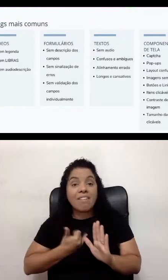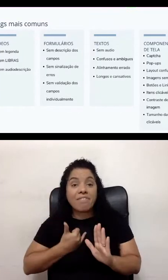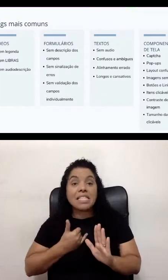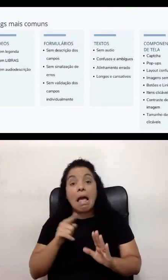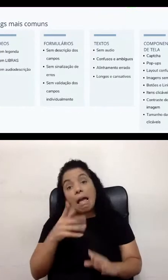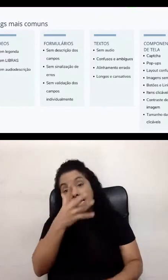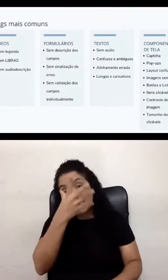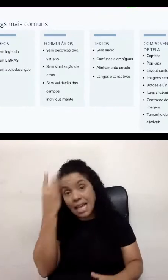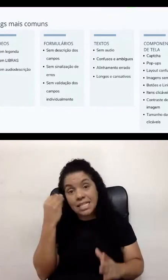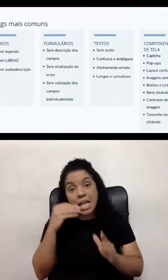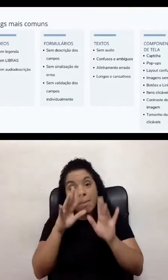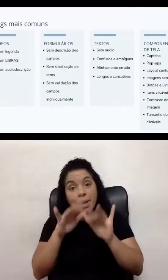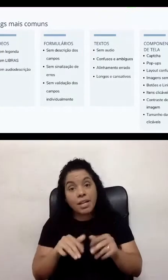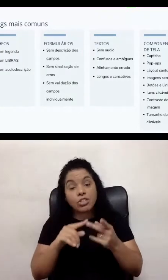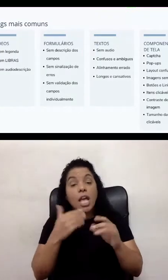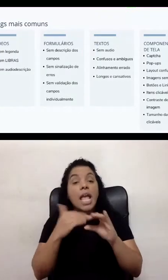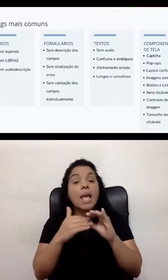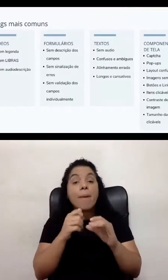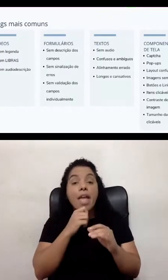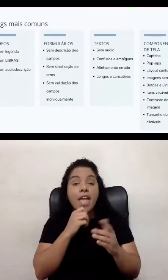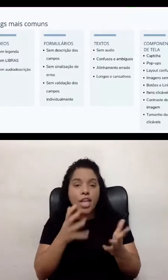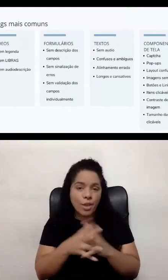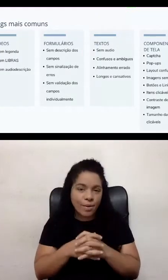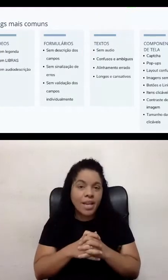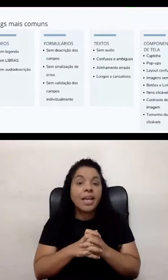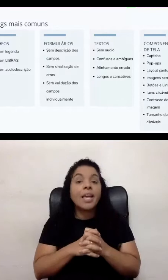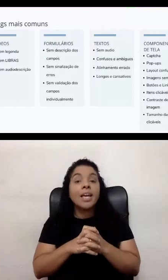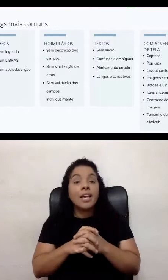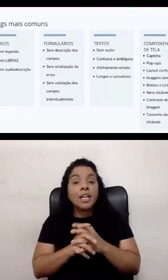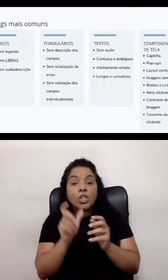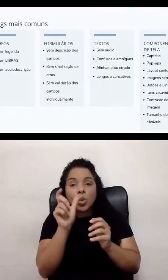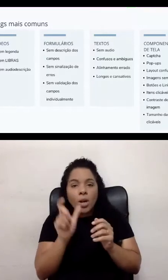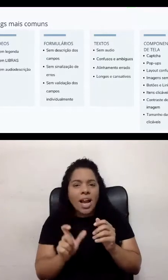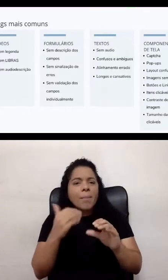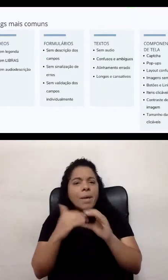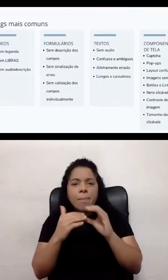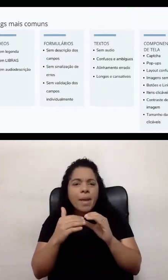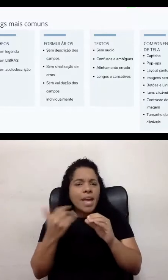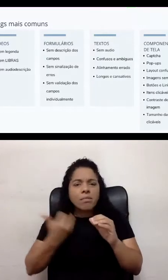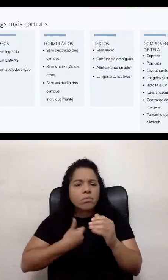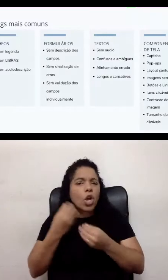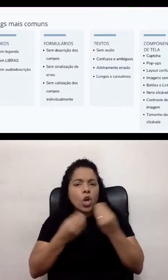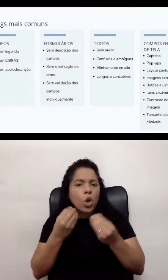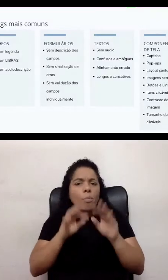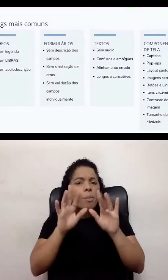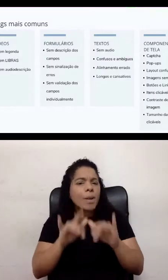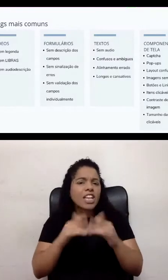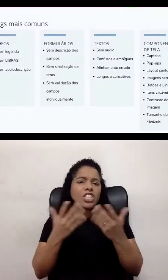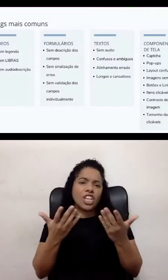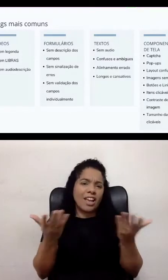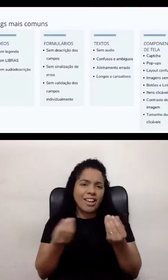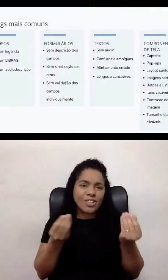você esqueceu de preencher o campo e-mail, por exemplo. E no campo e-mail ele não me fala como preencher o campo e-mail.